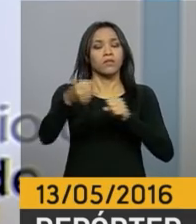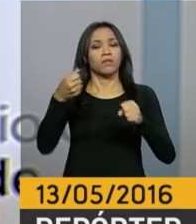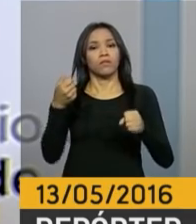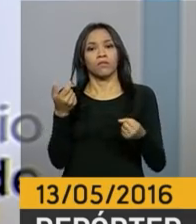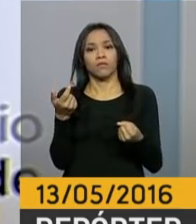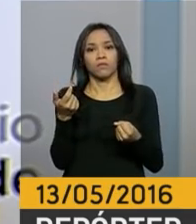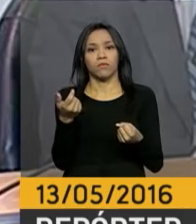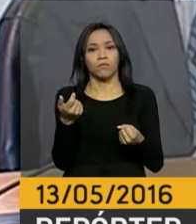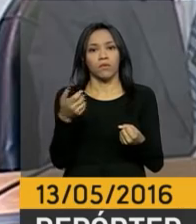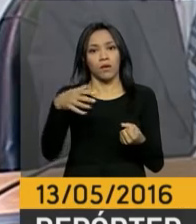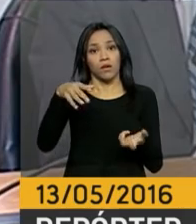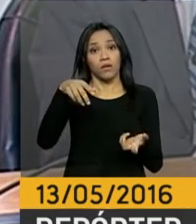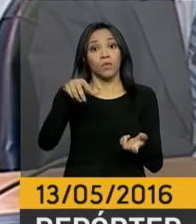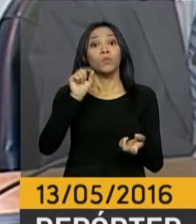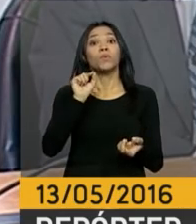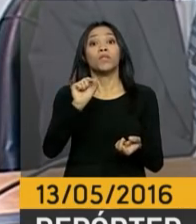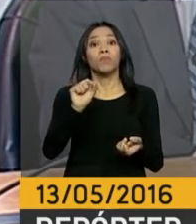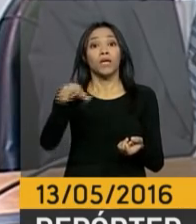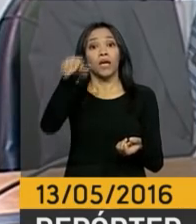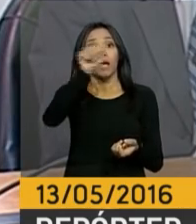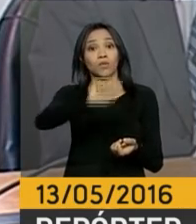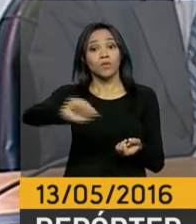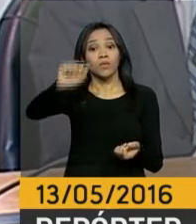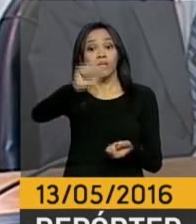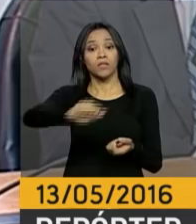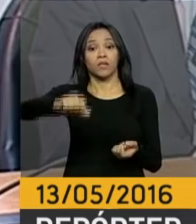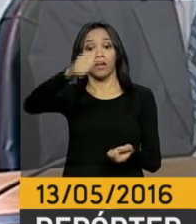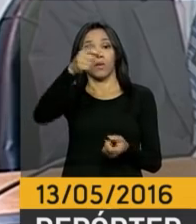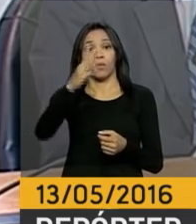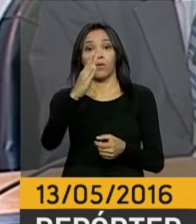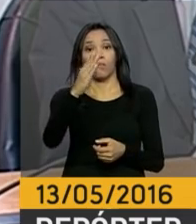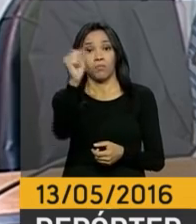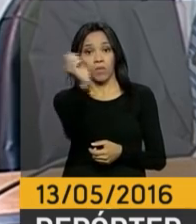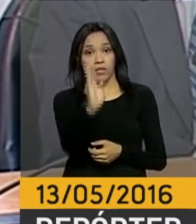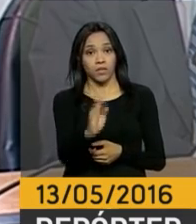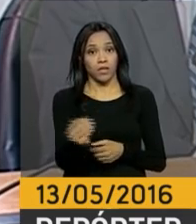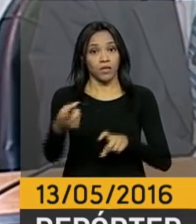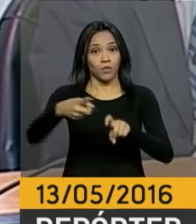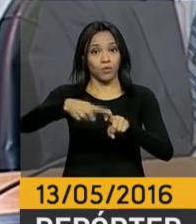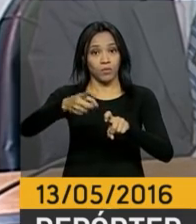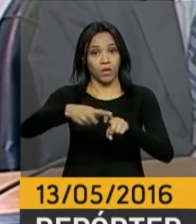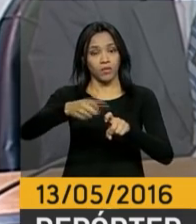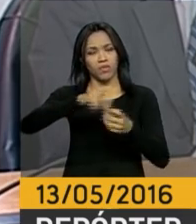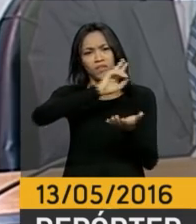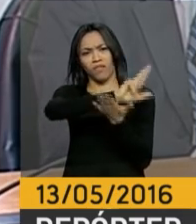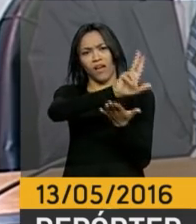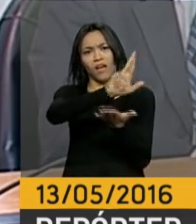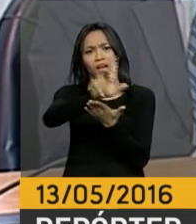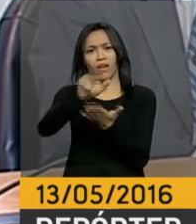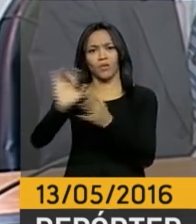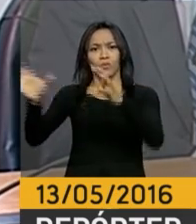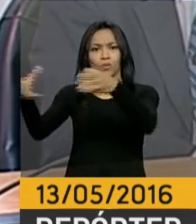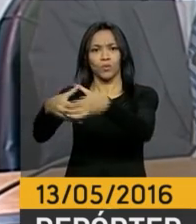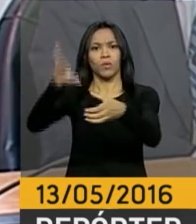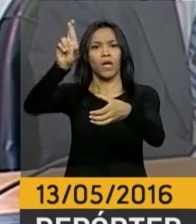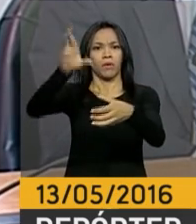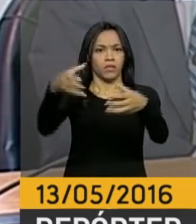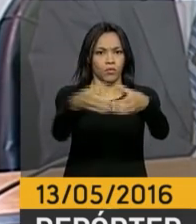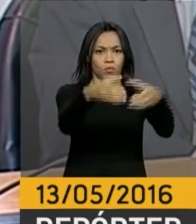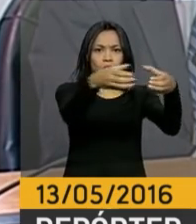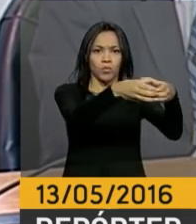Associação Brasileira dos médicos e todos os demais e representantes da categoria que insistem